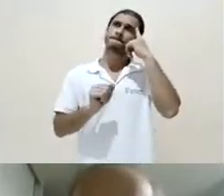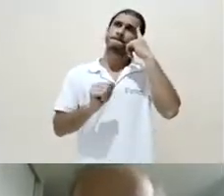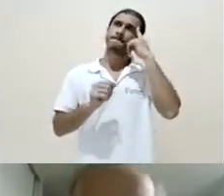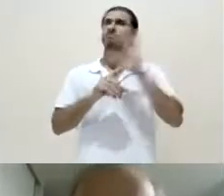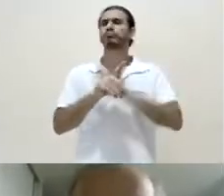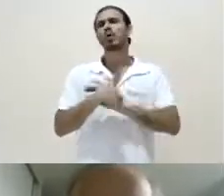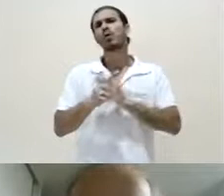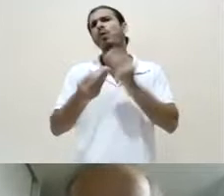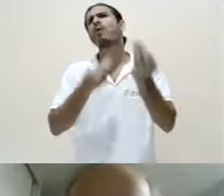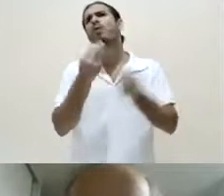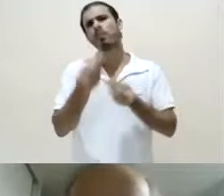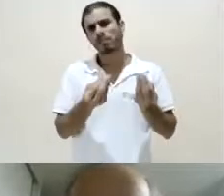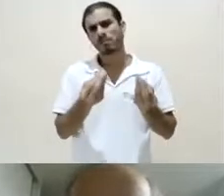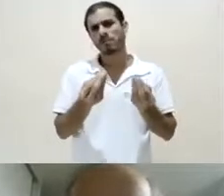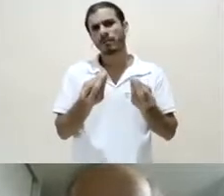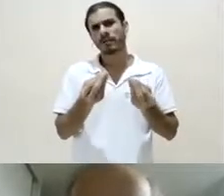Como é que vocês...